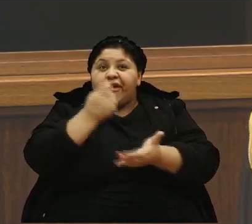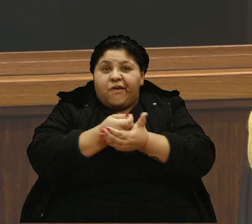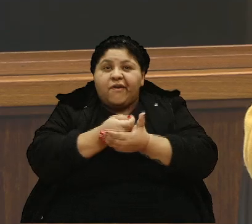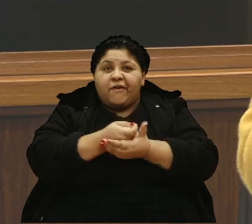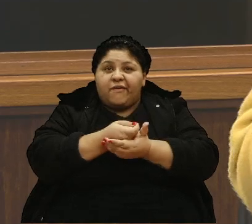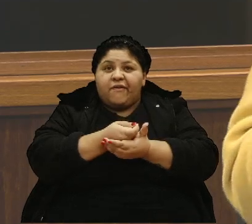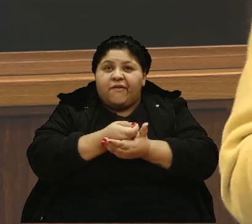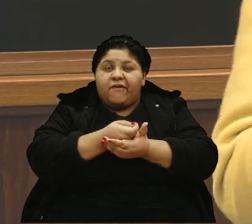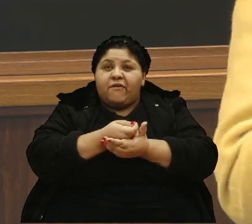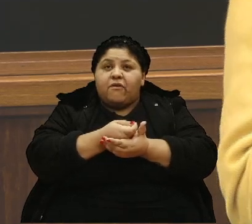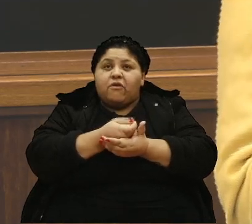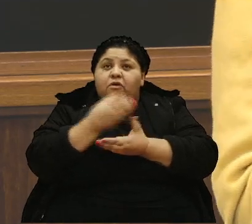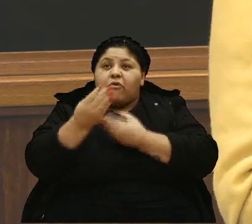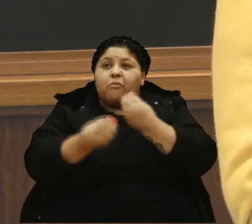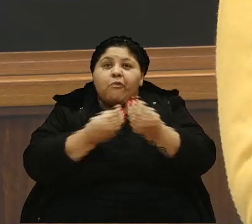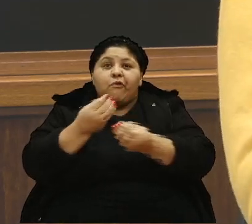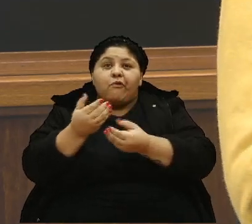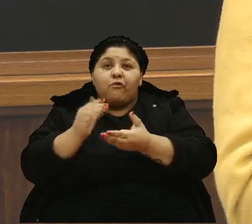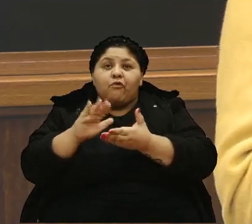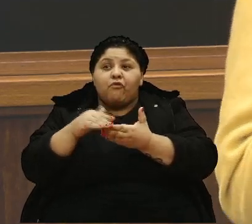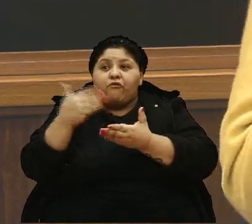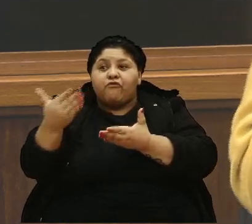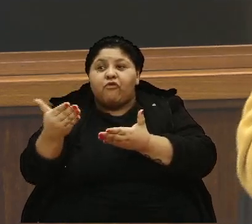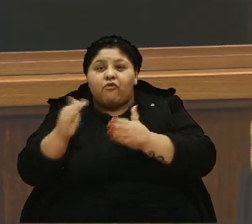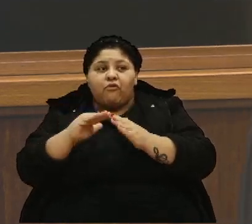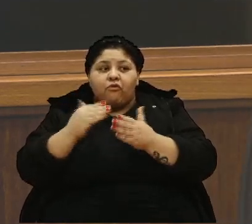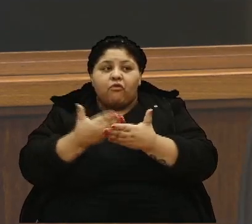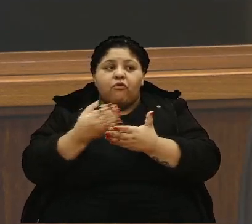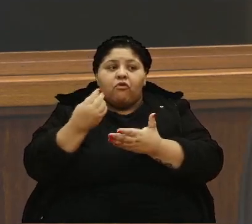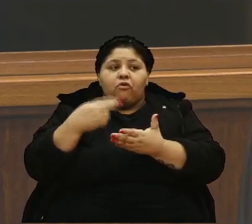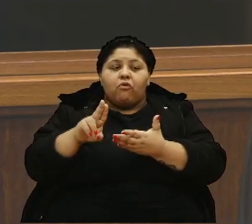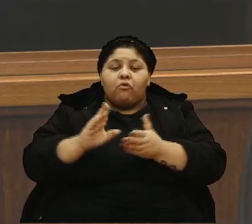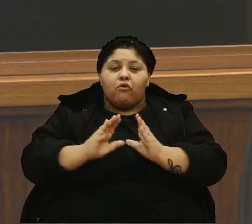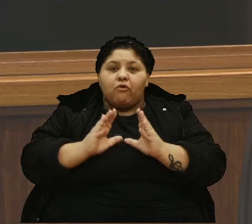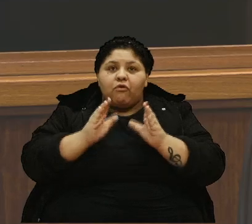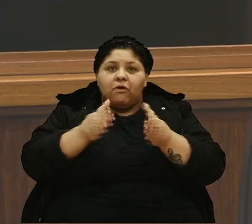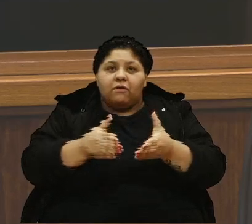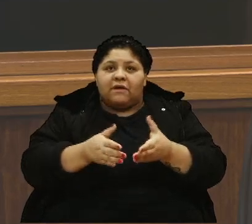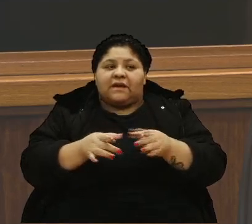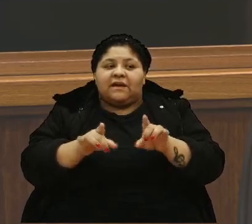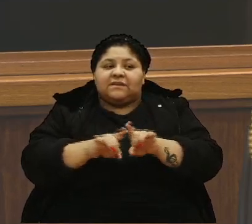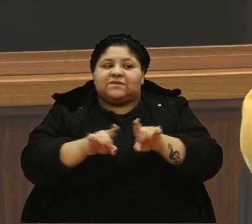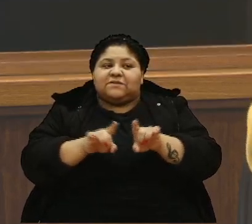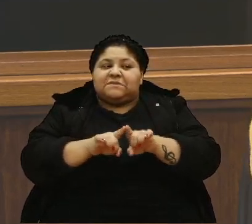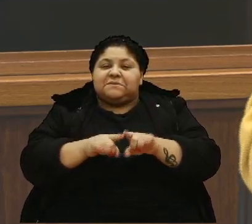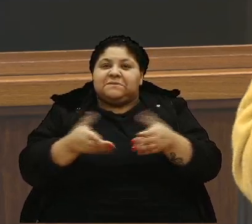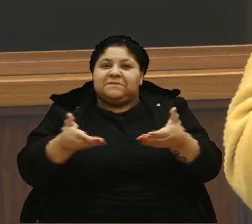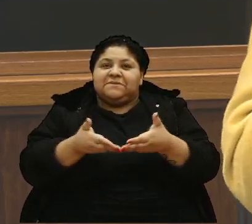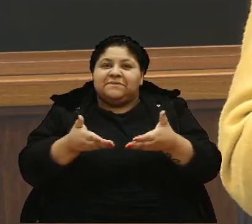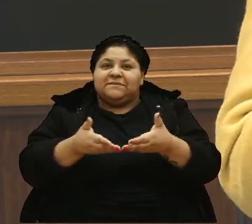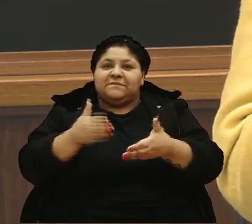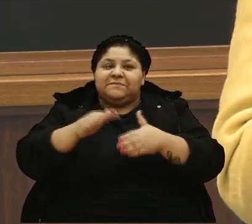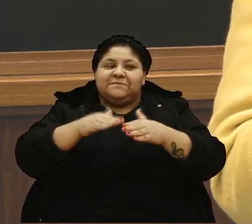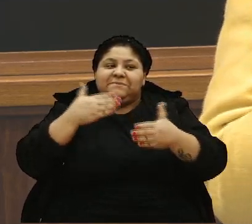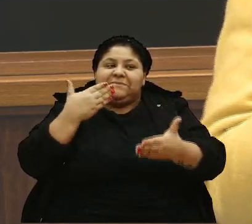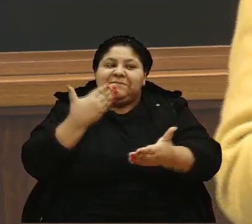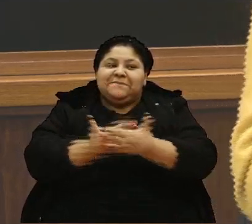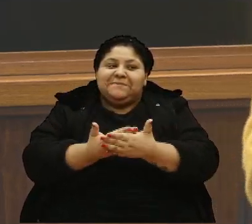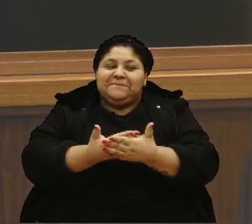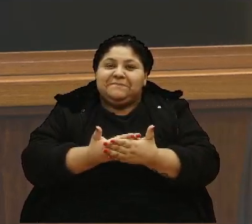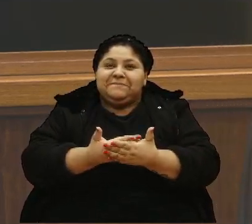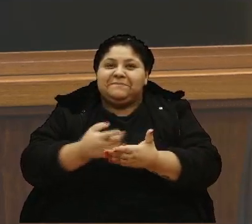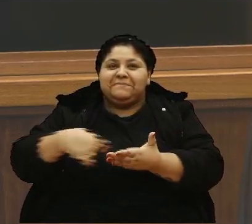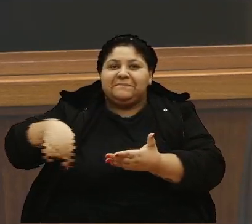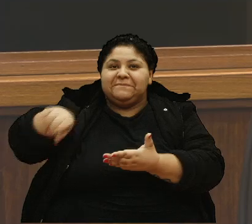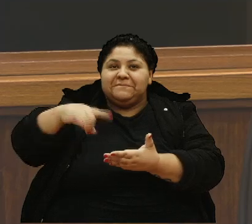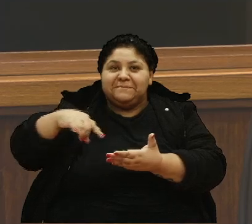a grande parte ou está fora da escola ou não se dedica adequadamente como deveria na escola, e muitas